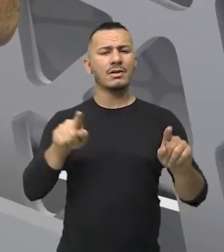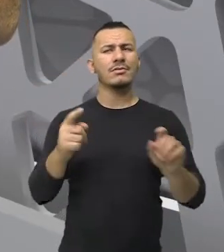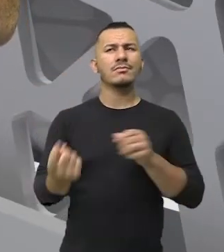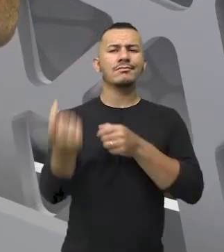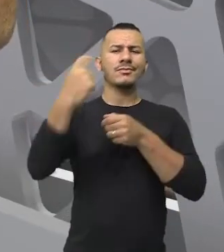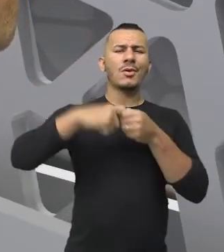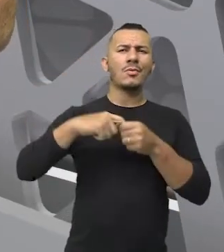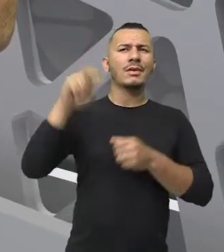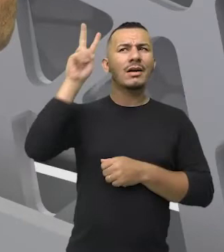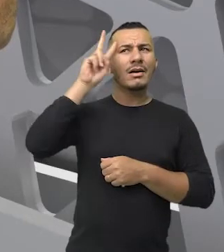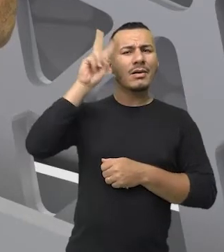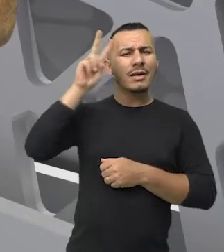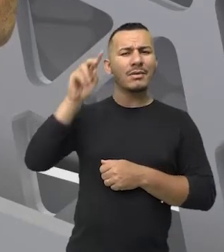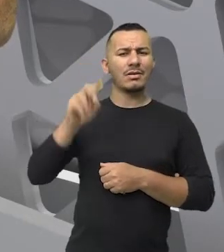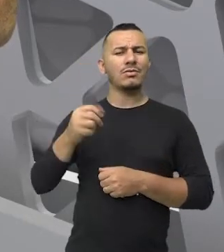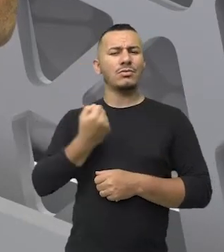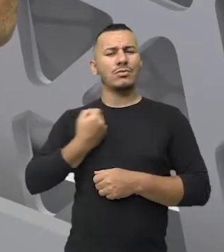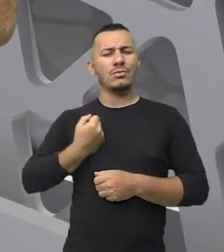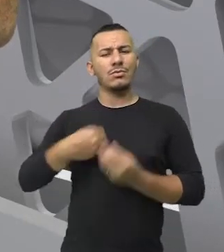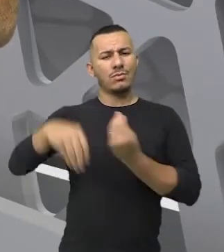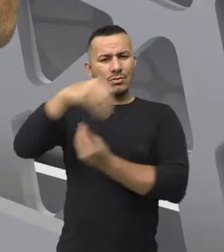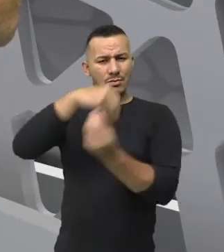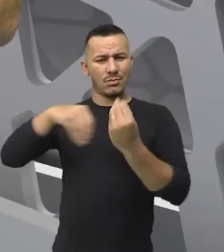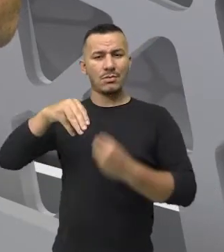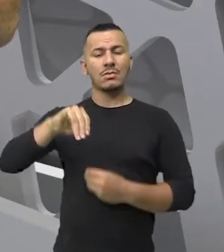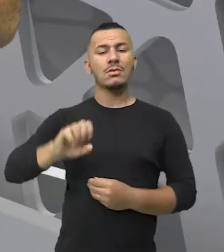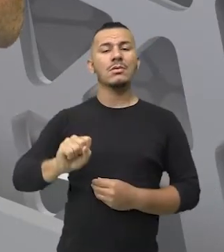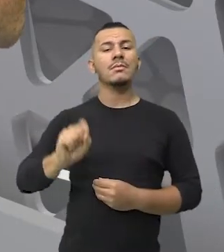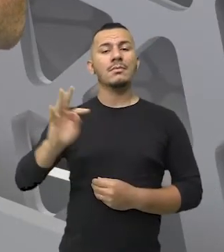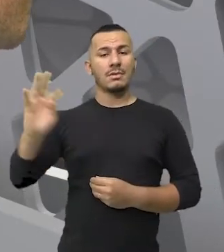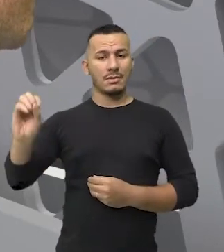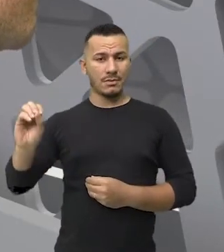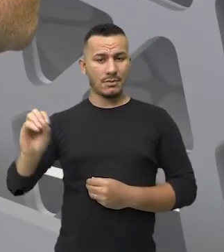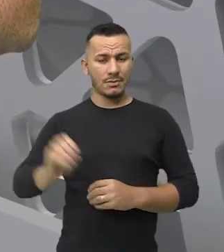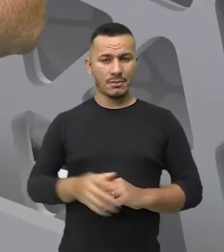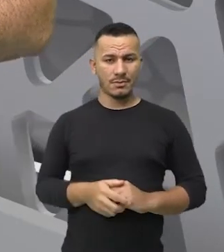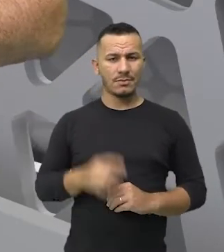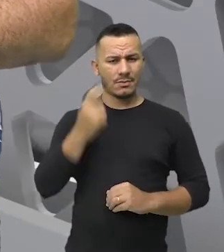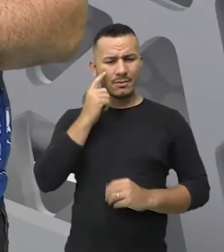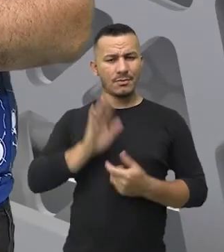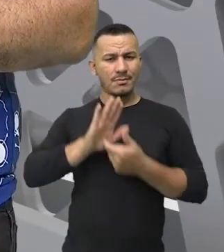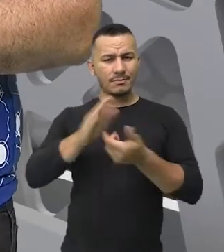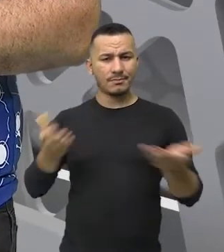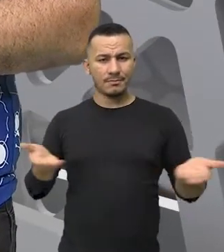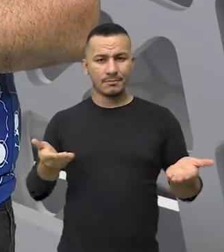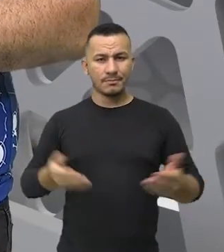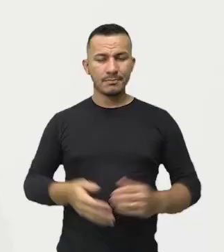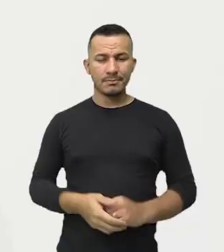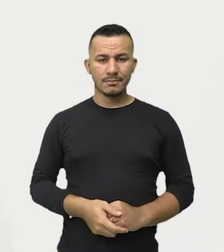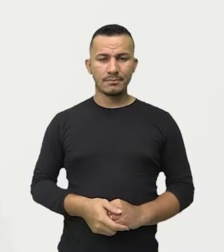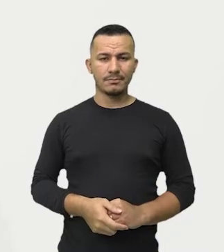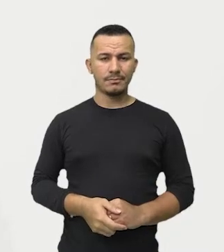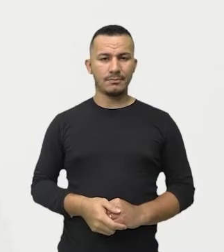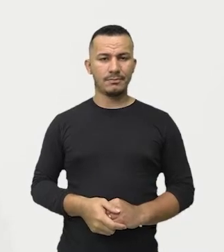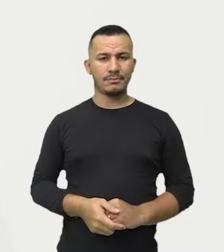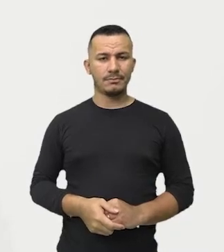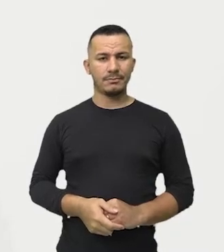pouquinho de número misto. Transformar essa fração em um número misto. Vem comigo que tu vai lembrar.